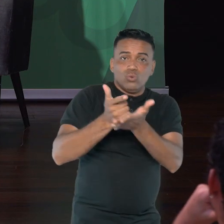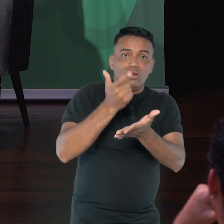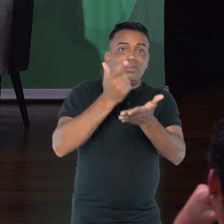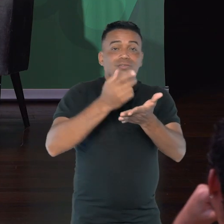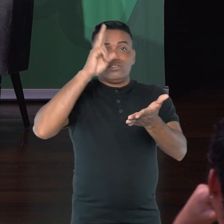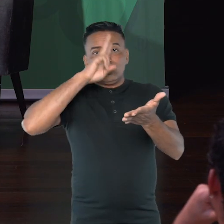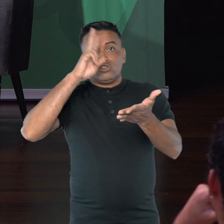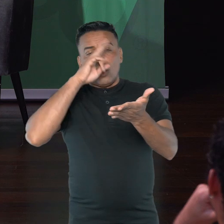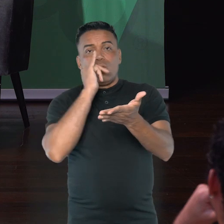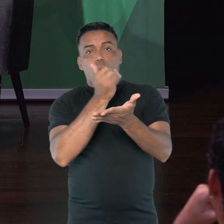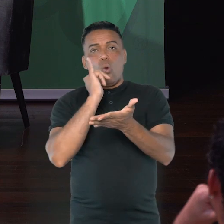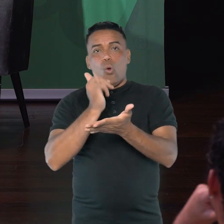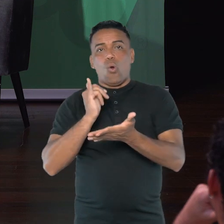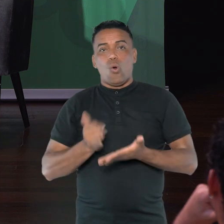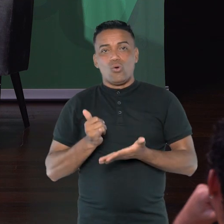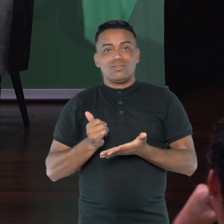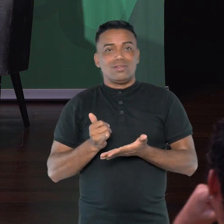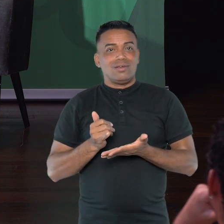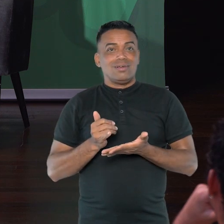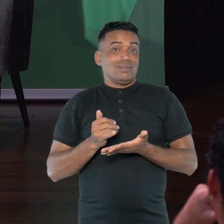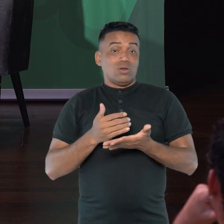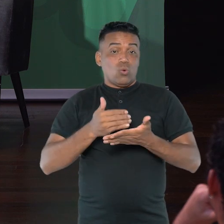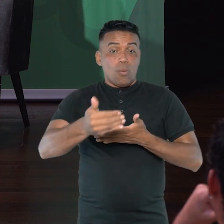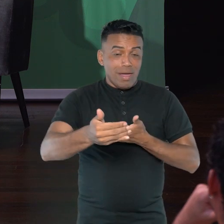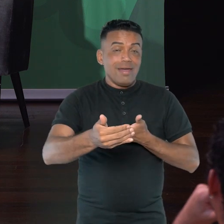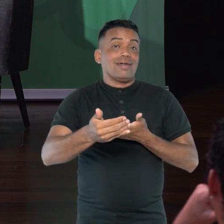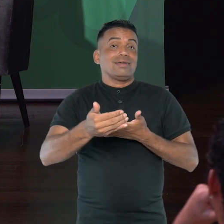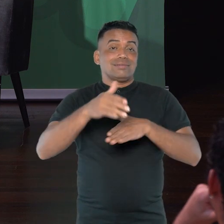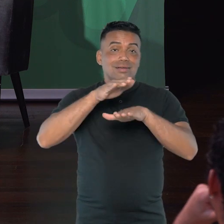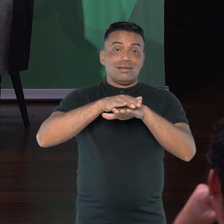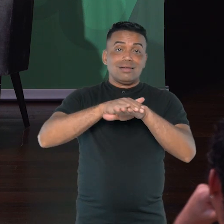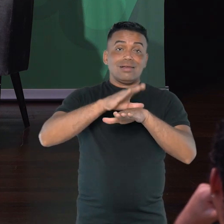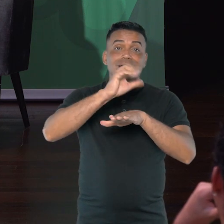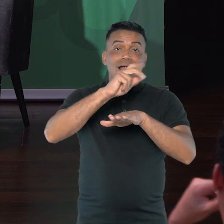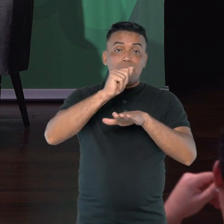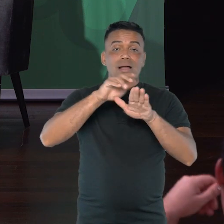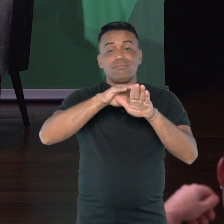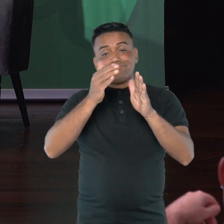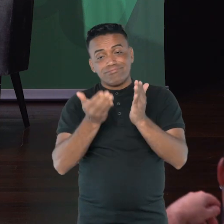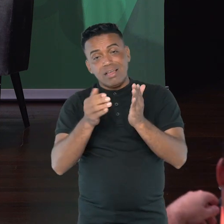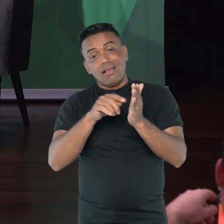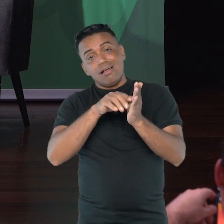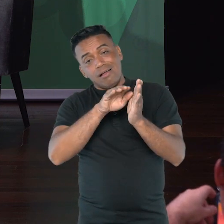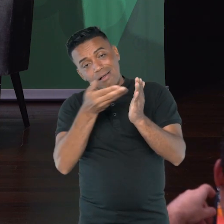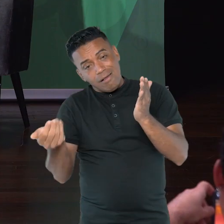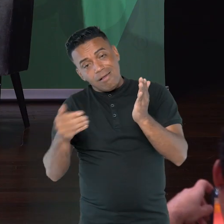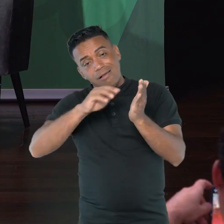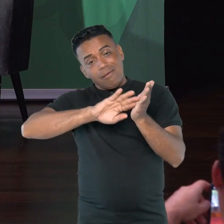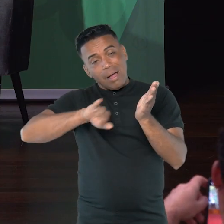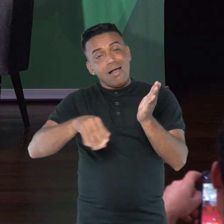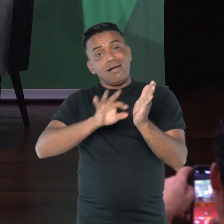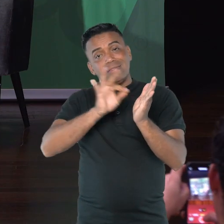sendo contada também. Ela não se esgota no ponto final. Ela começa na sobrecapa, ela passa pela capa, ela passa pela escolha